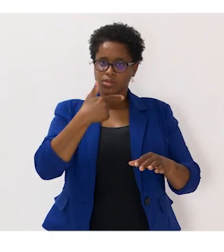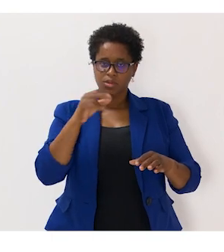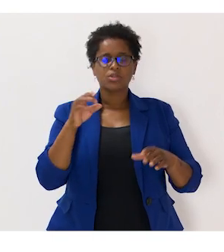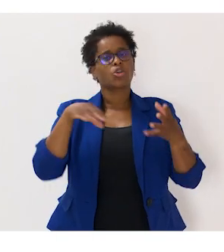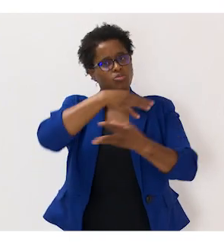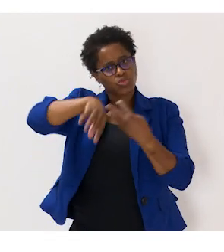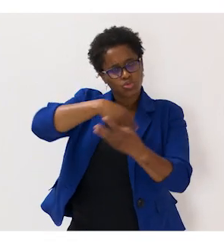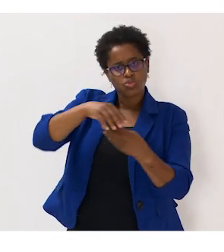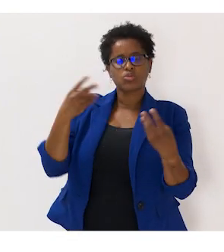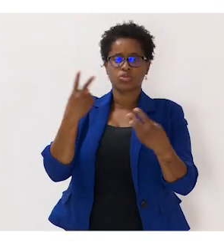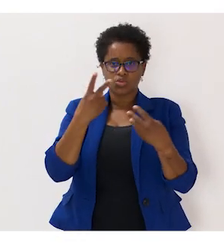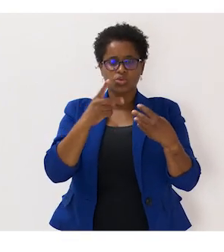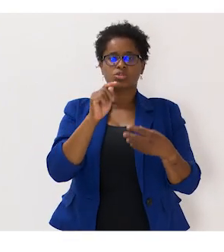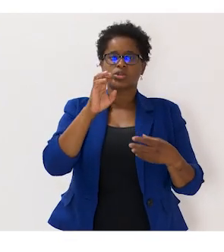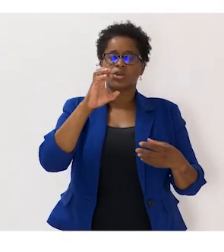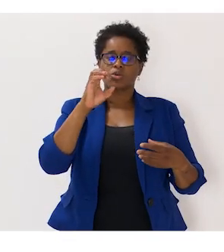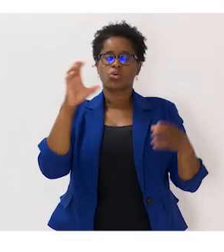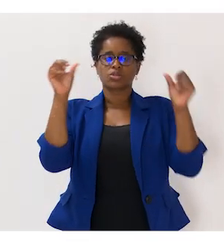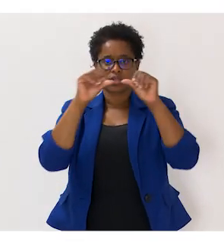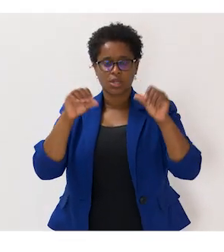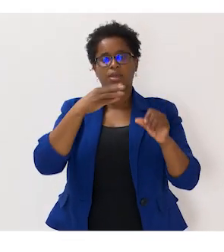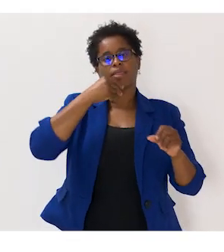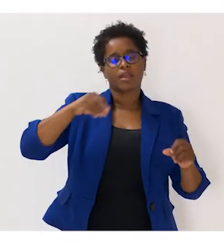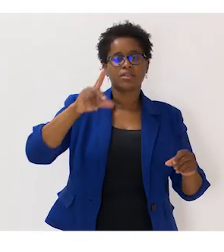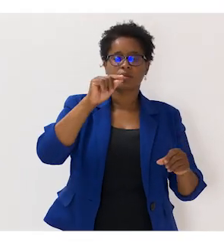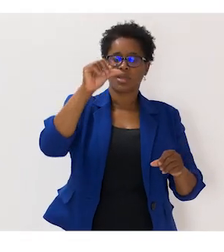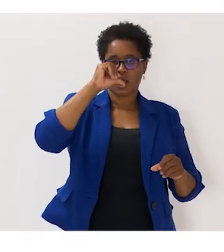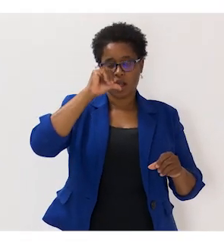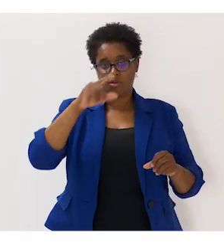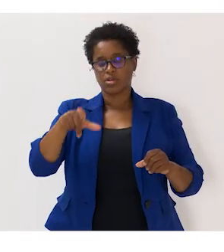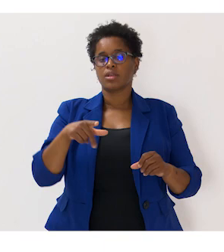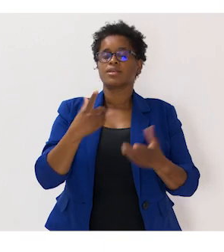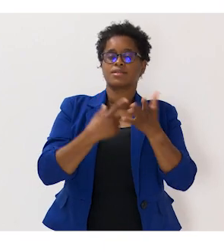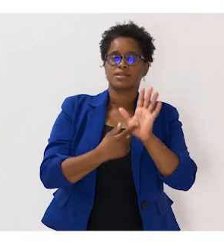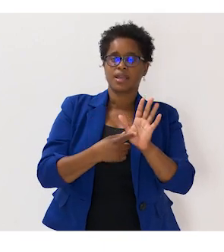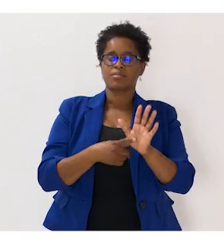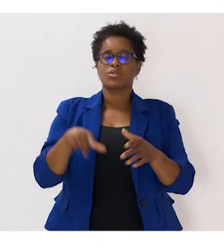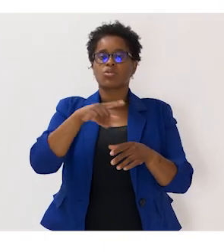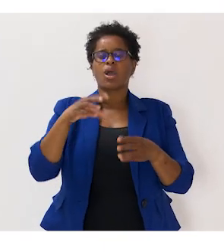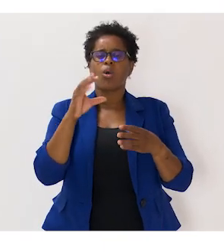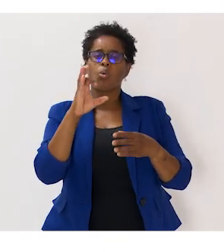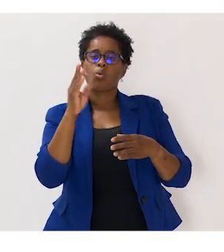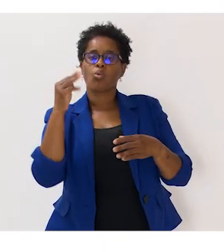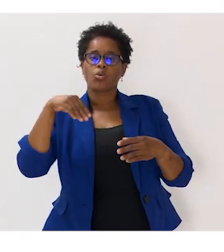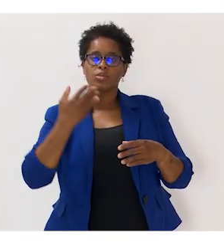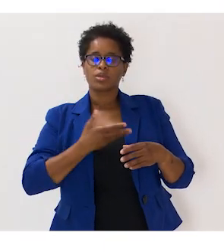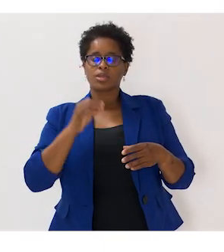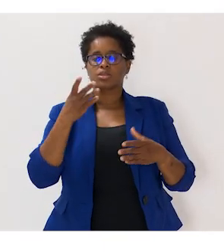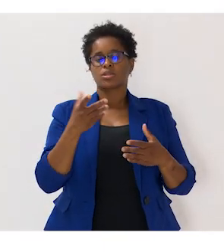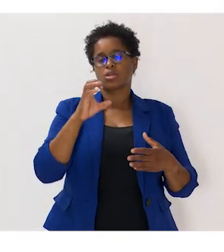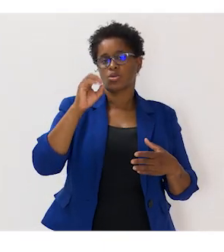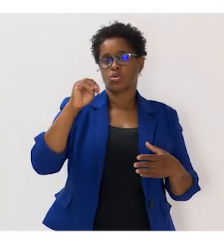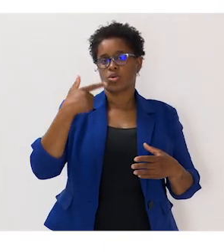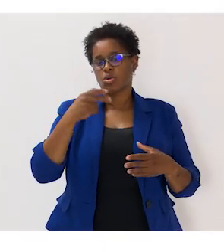ecossistemas, ecossistema terrestre e aquático, ok? Exemplos de zonas úmidas de costa. Podem ver